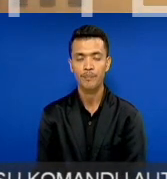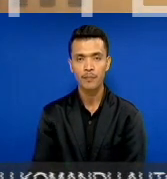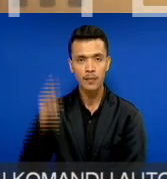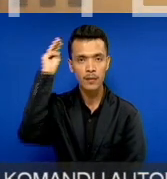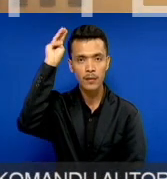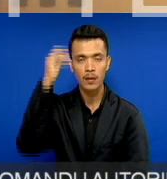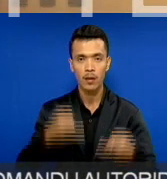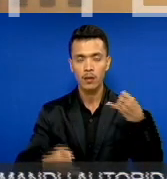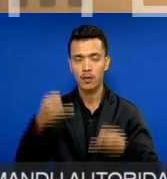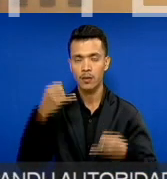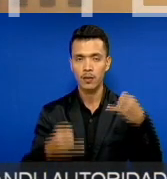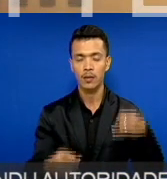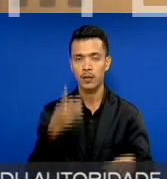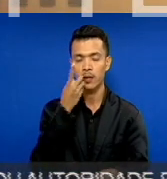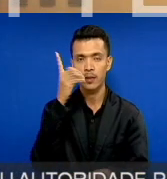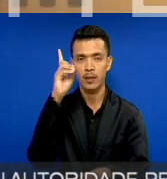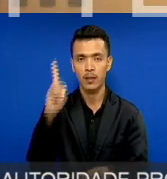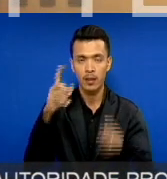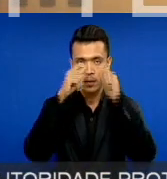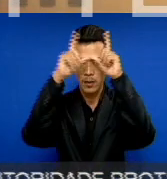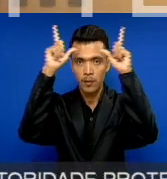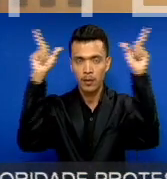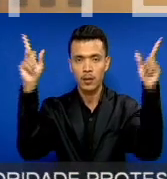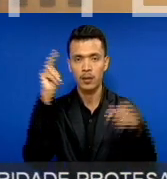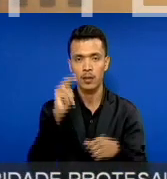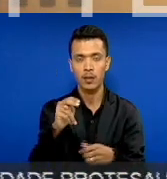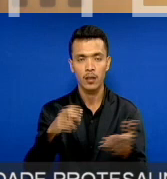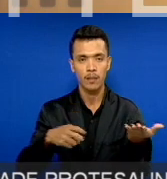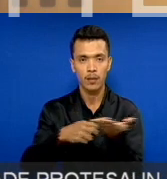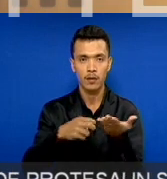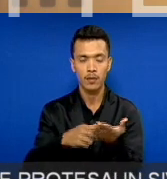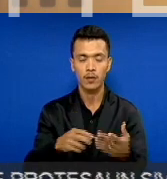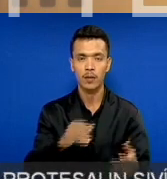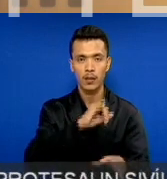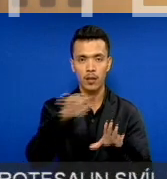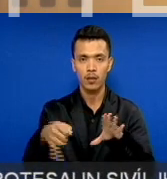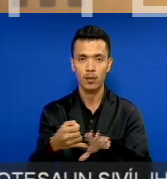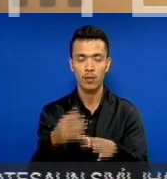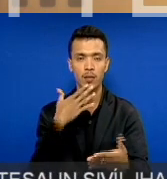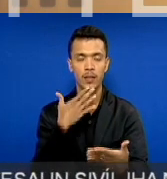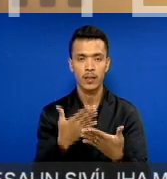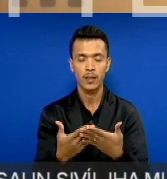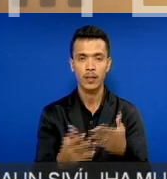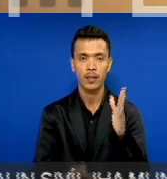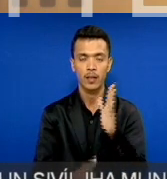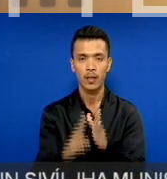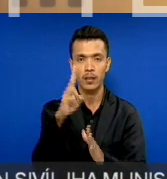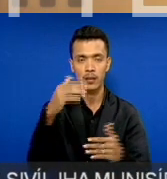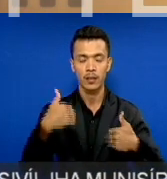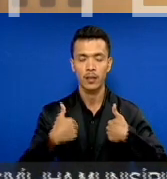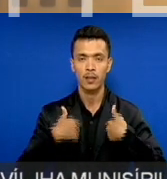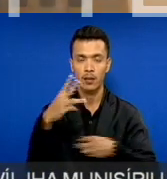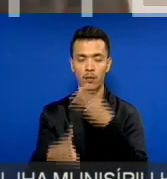Ministru Justiça Sérgio Ornai declara Timor-Leste no passaporte está uma categoria qualificação AS e a mundo.